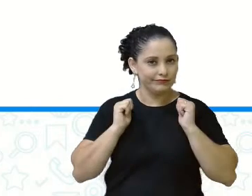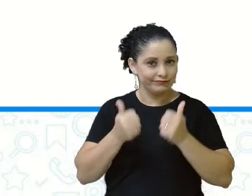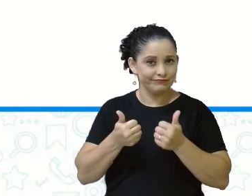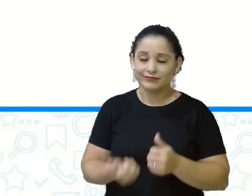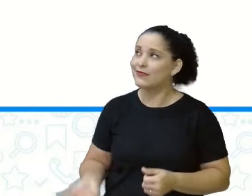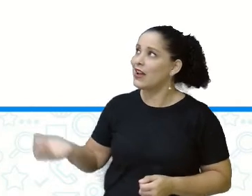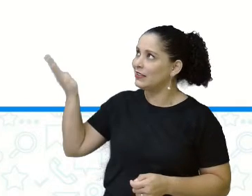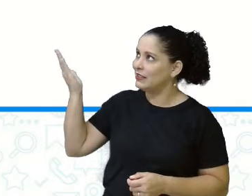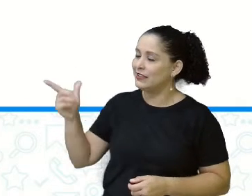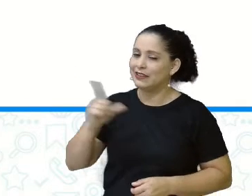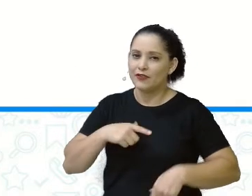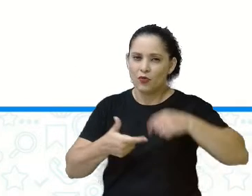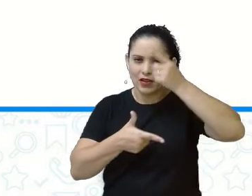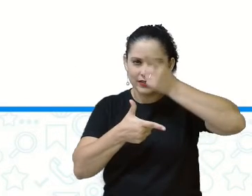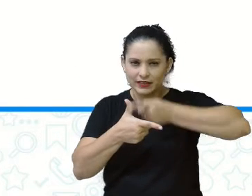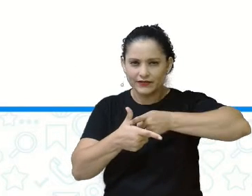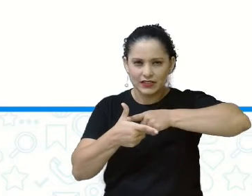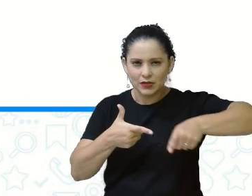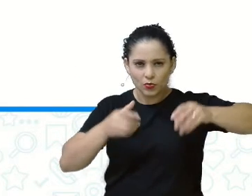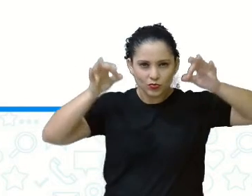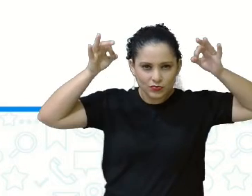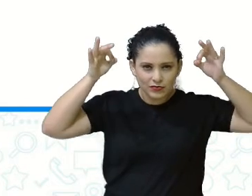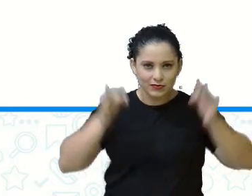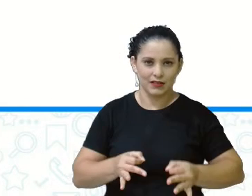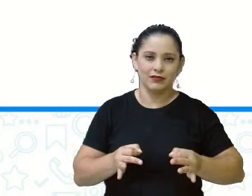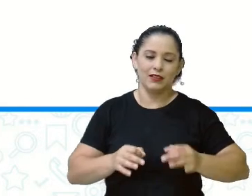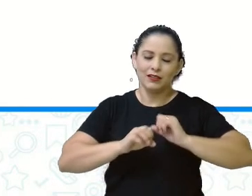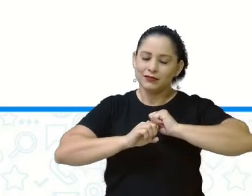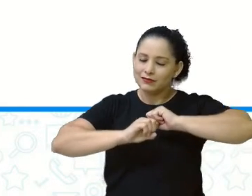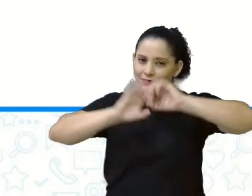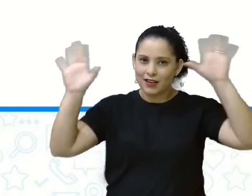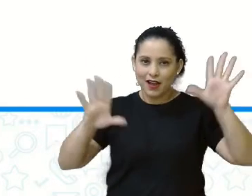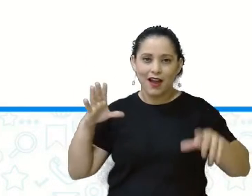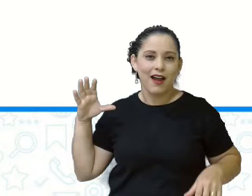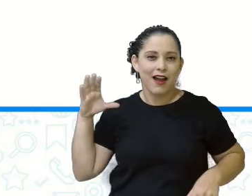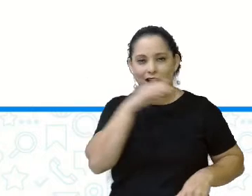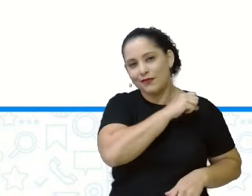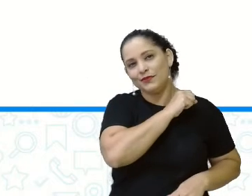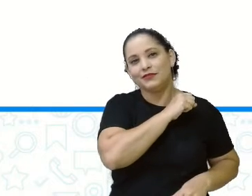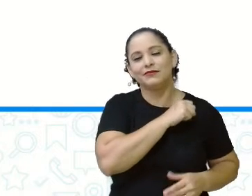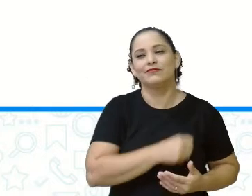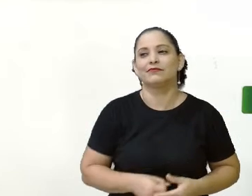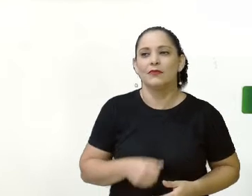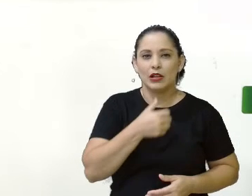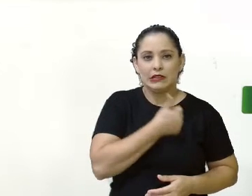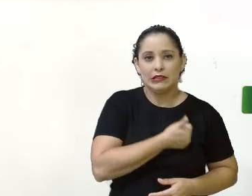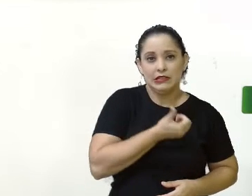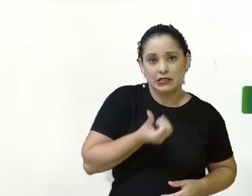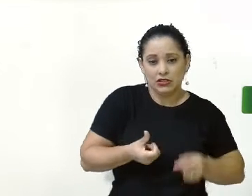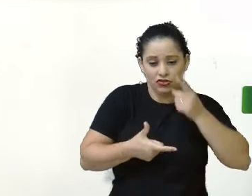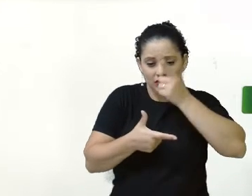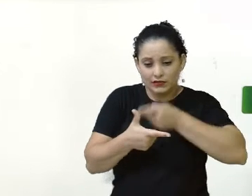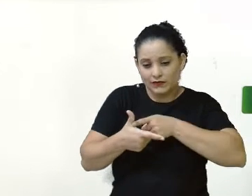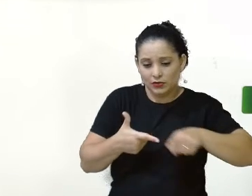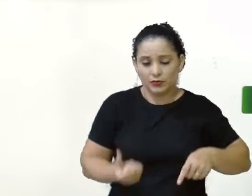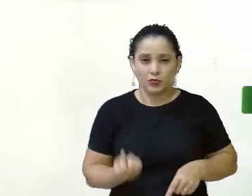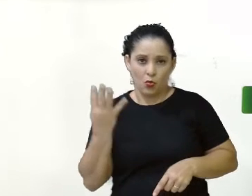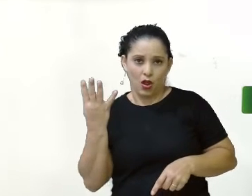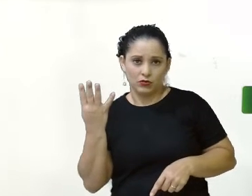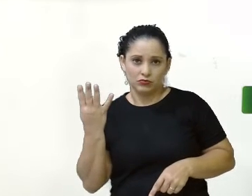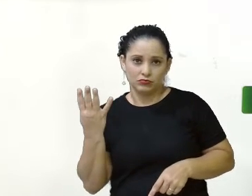uma divisão exata. Eu achei rapidinho, não foi? 16 dividido por 4 dá